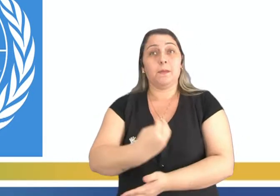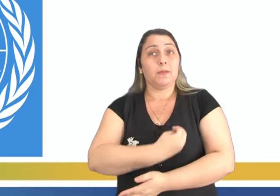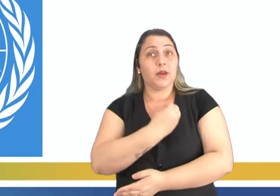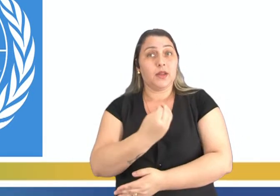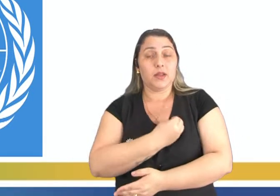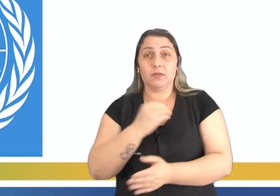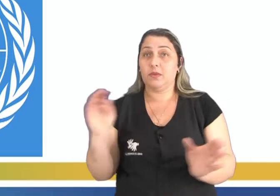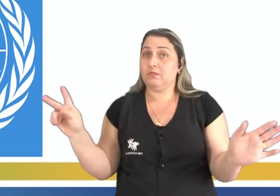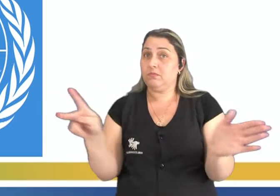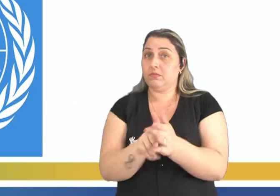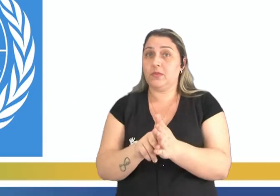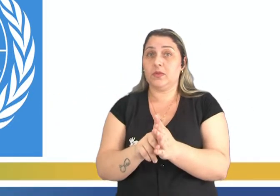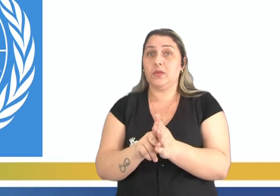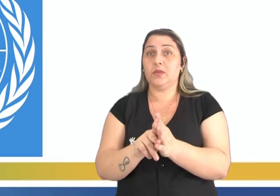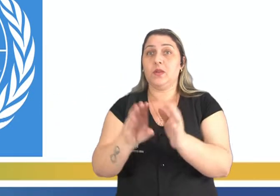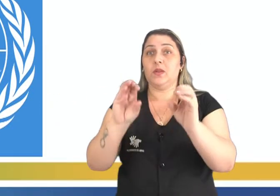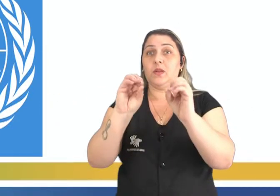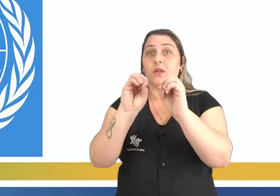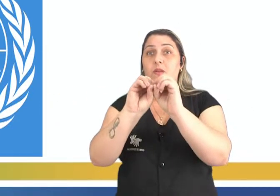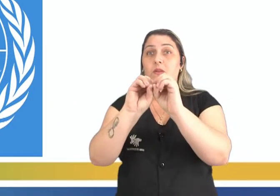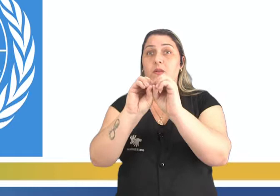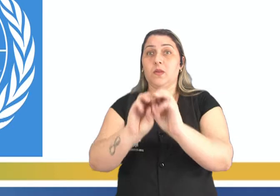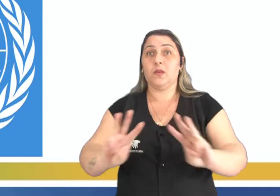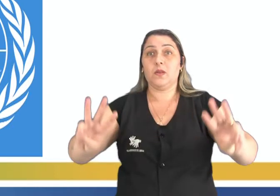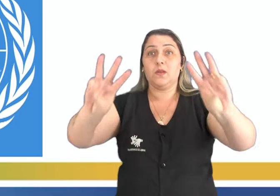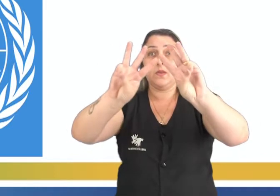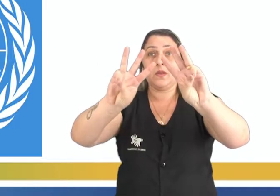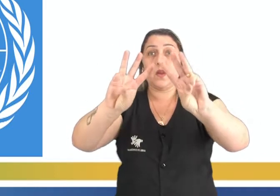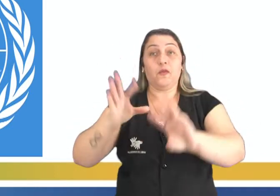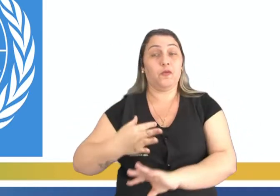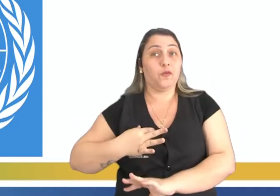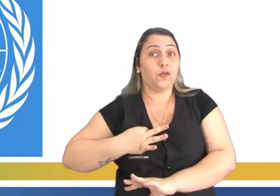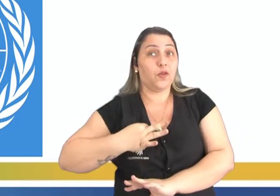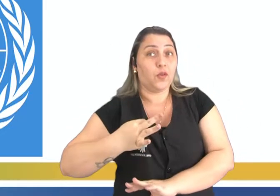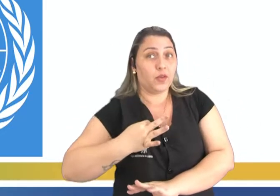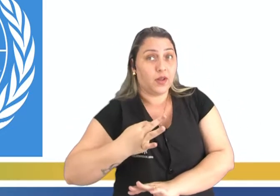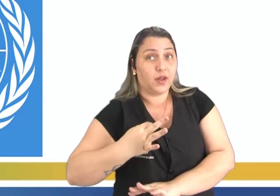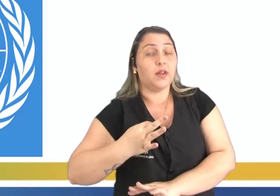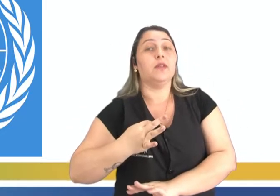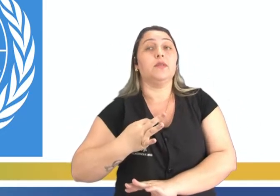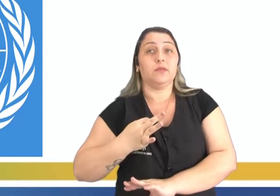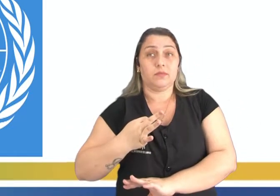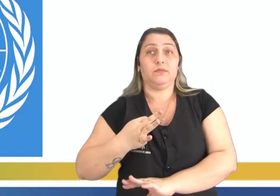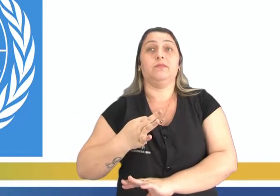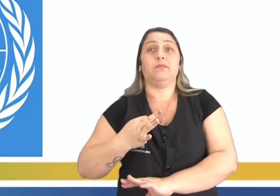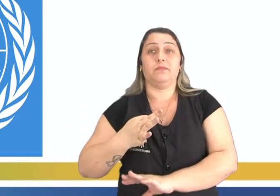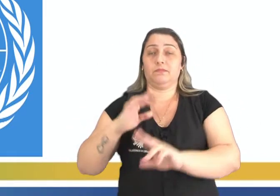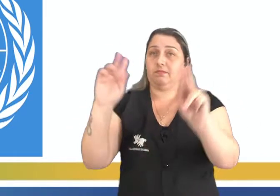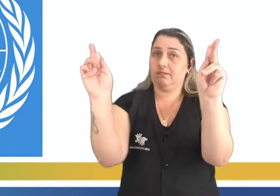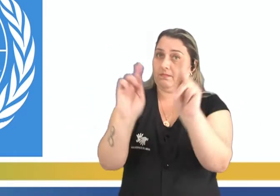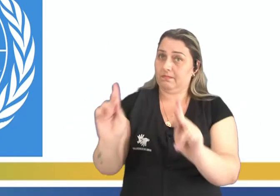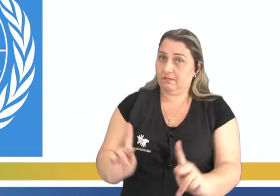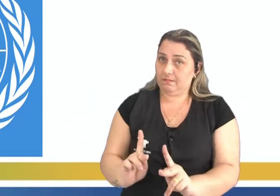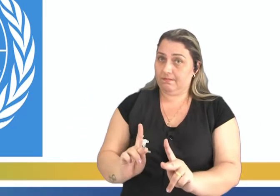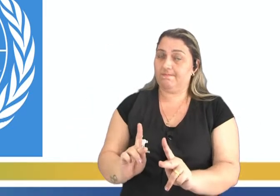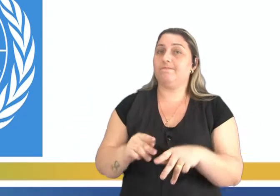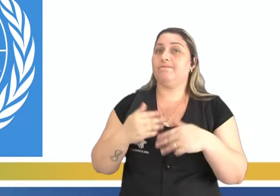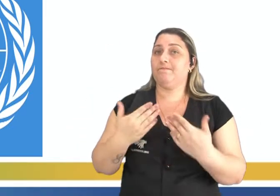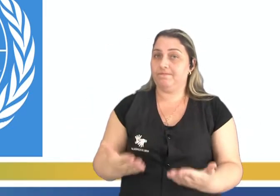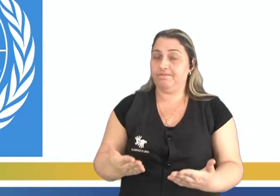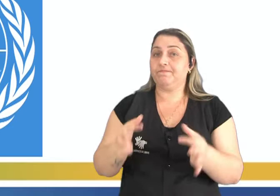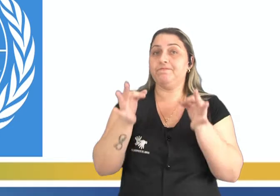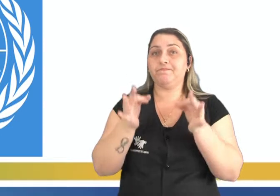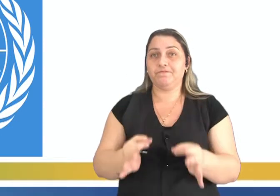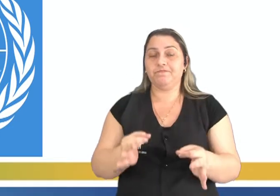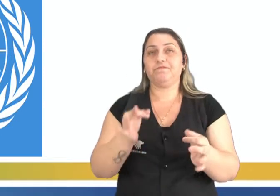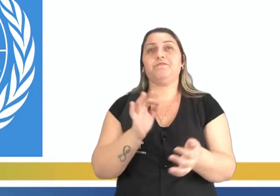e fazer parte dessa organização, e sim eles se voluntariam a adotar essas medidas de promoção da paz que é pregada pela ONU,